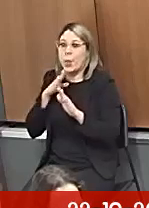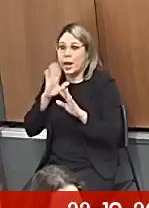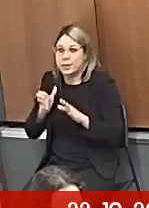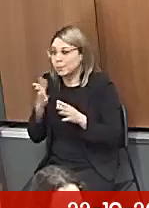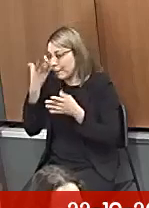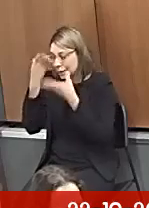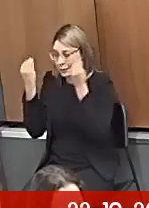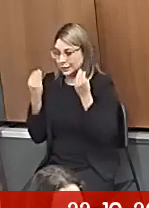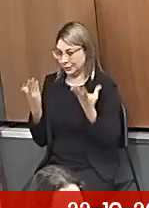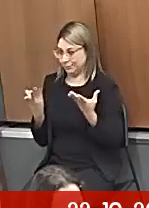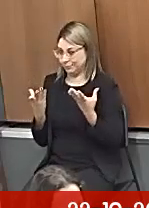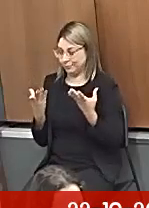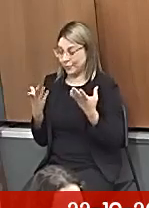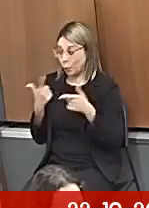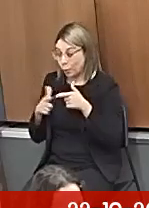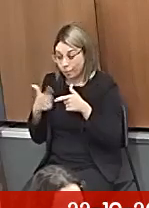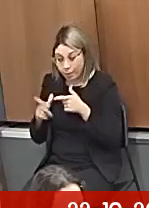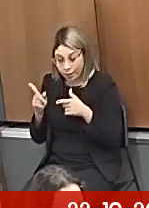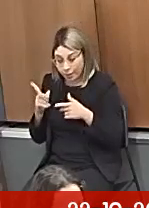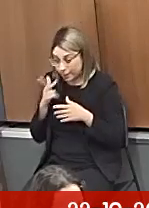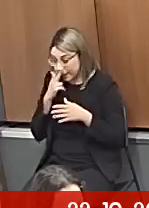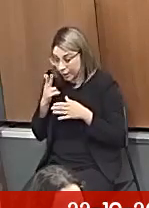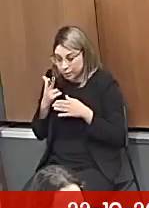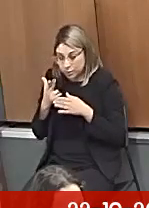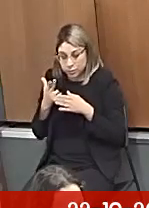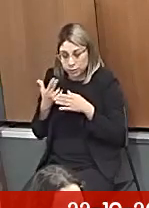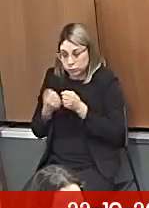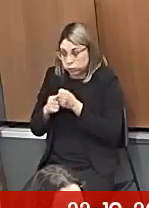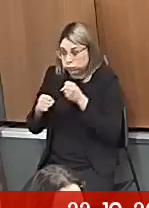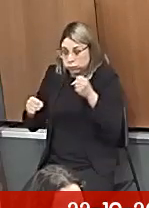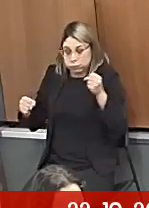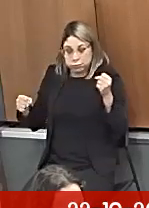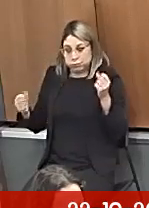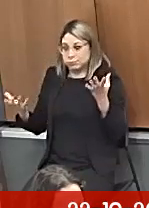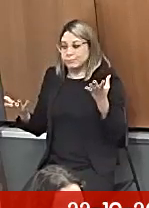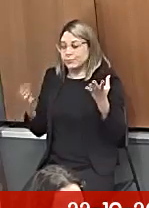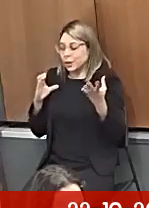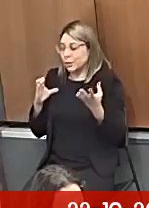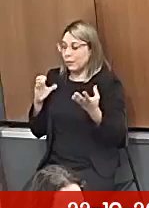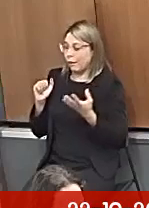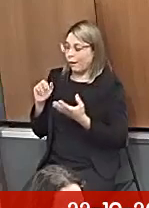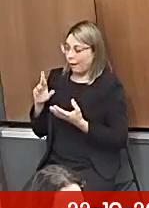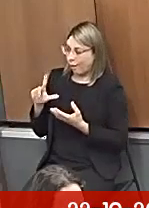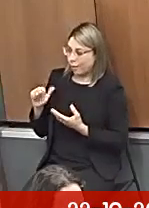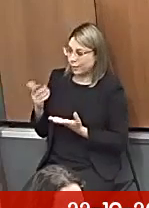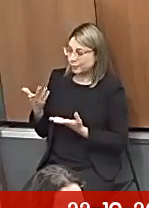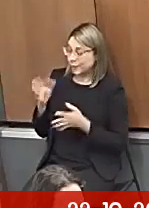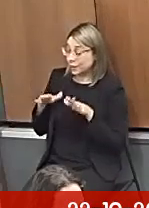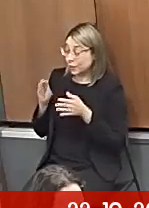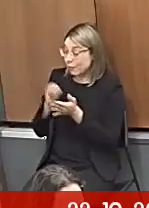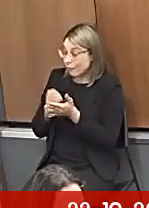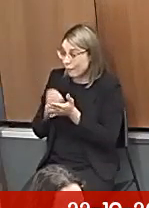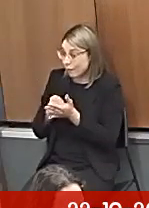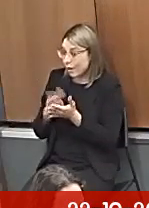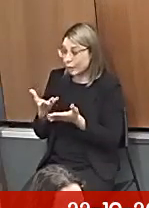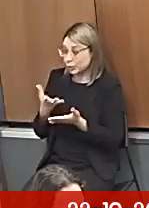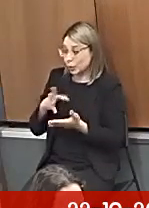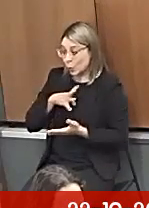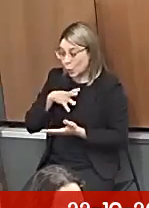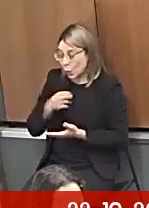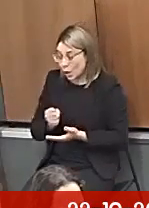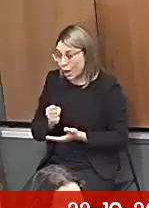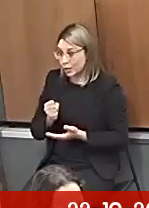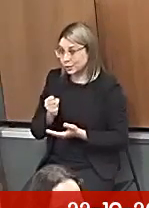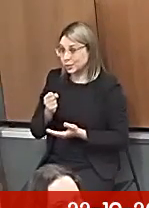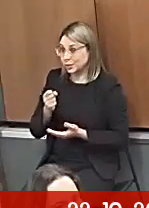giganta, deputados. Ela giganta. Então, Carla, às vezes, falta não só coragem para denunciar,